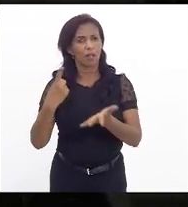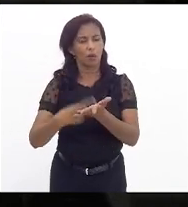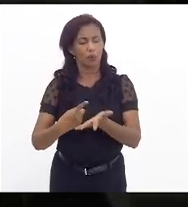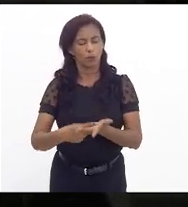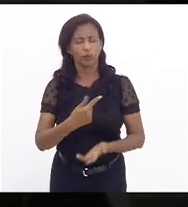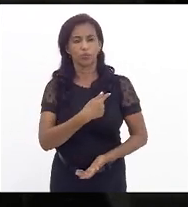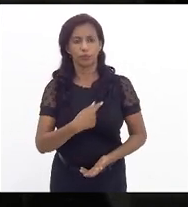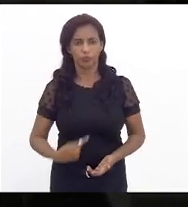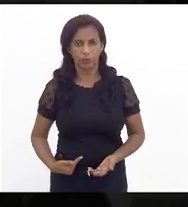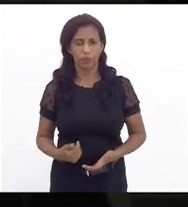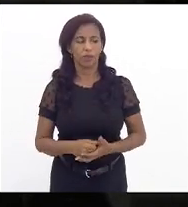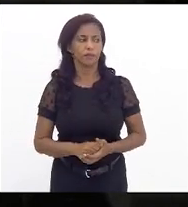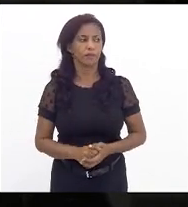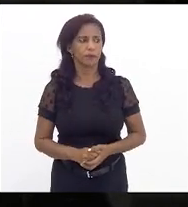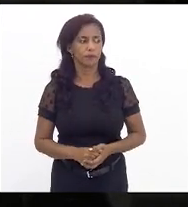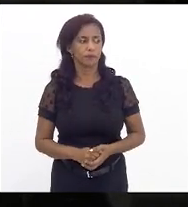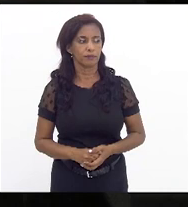governo aqui,